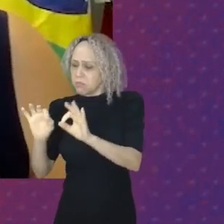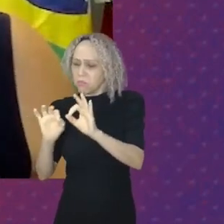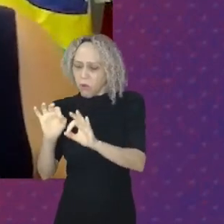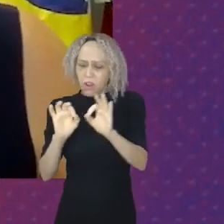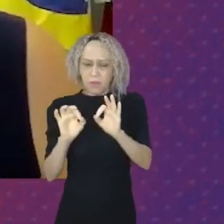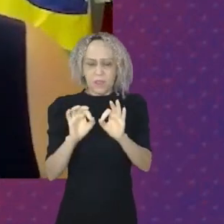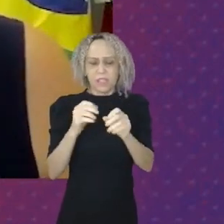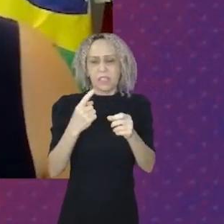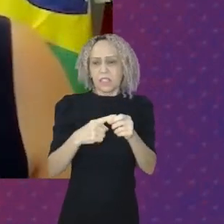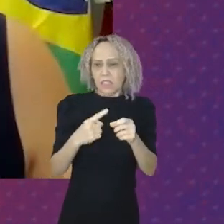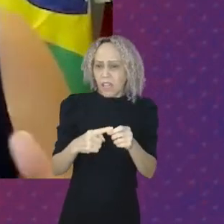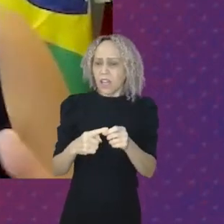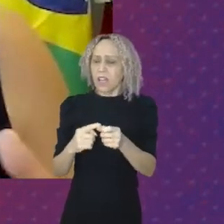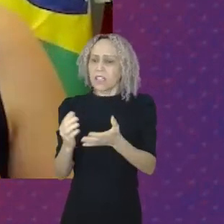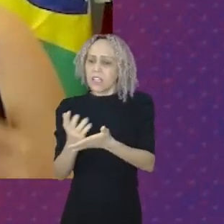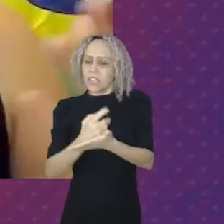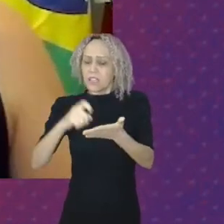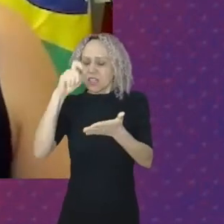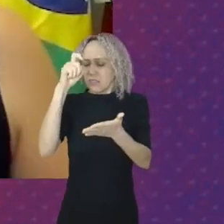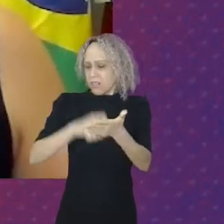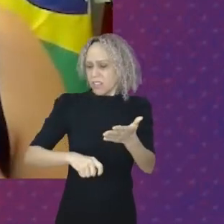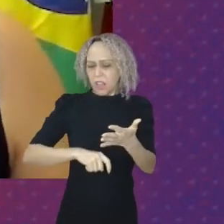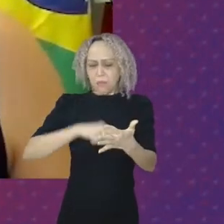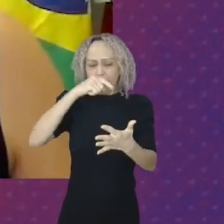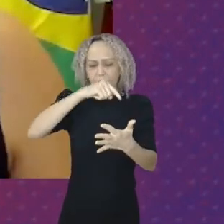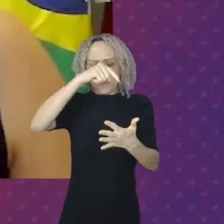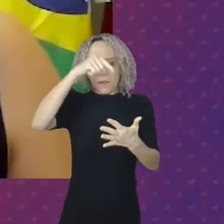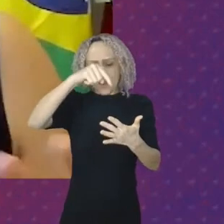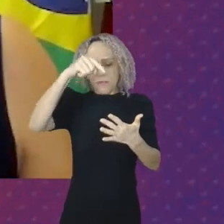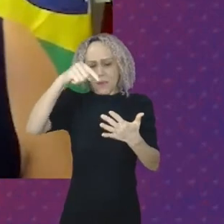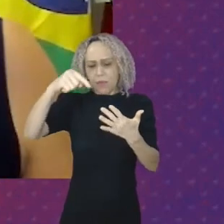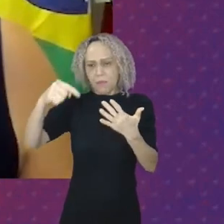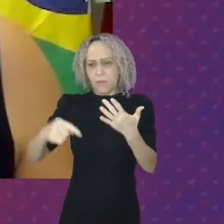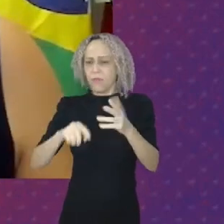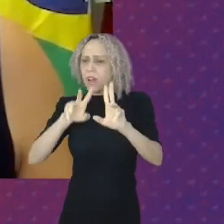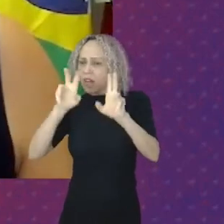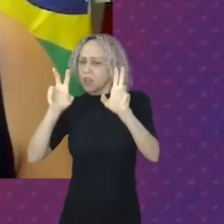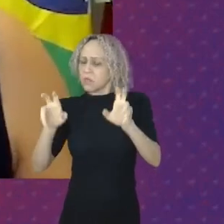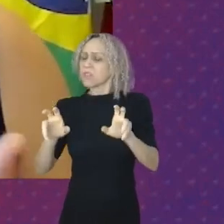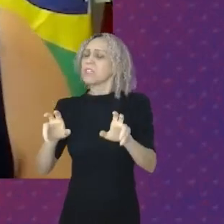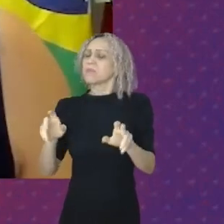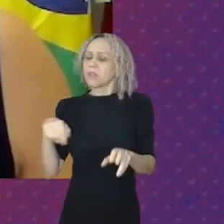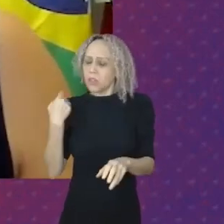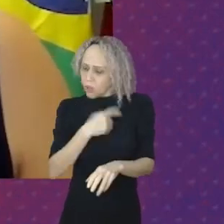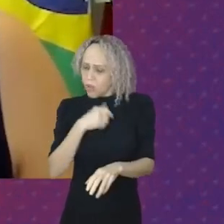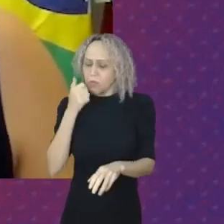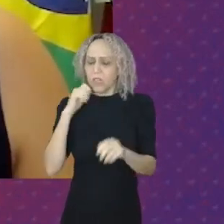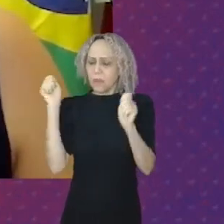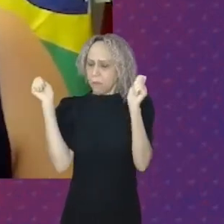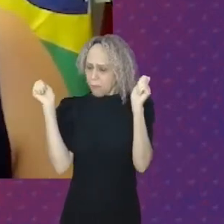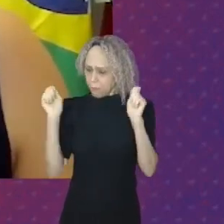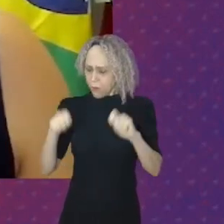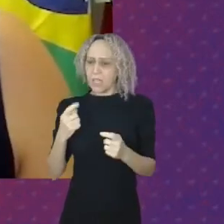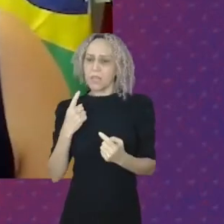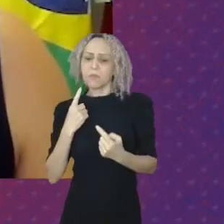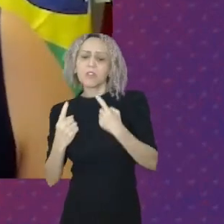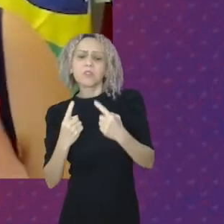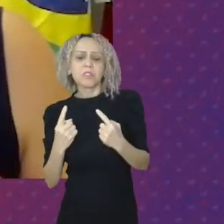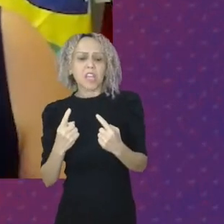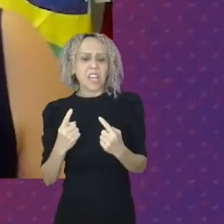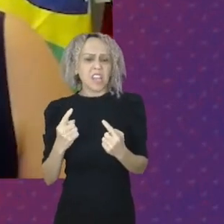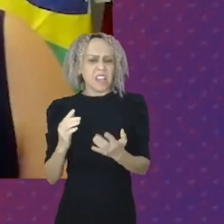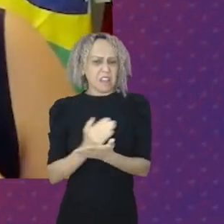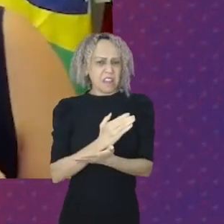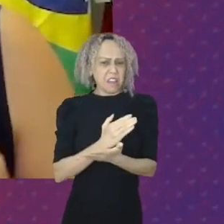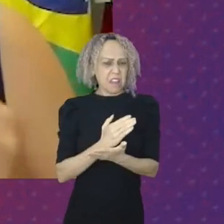discutir tributação, discutir tudo isso que muitas vezes acham que nós não sabemos opinar, ou